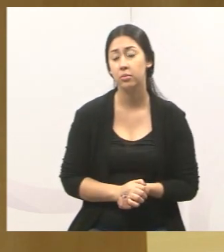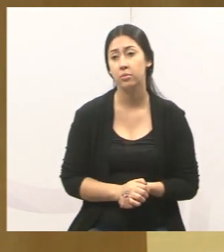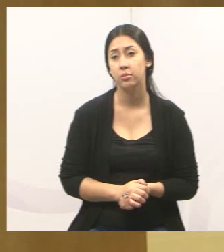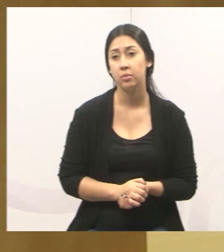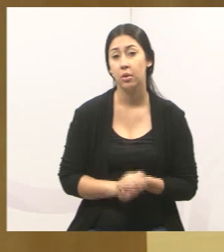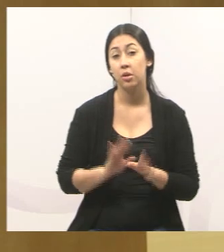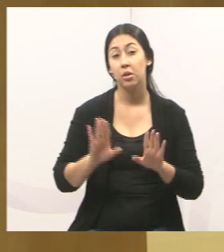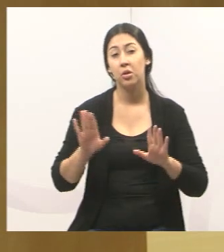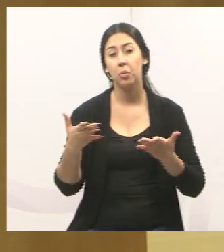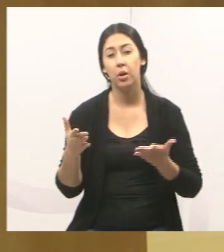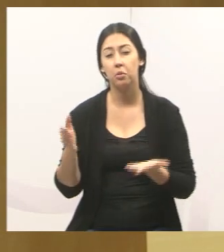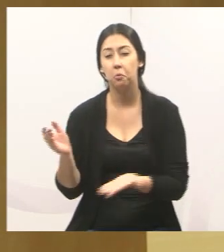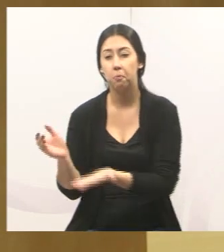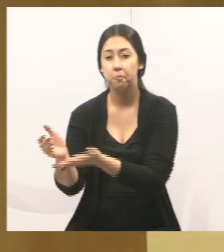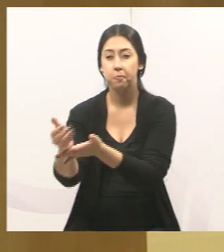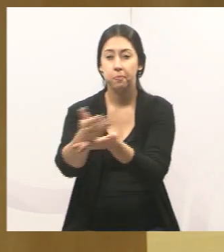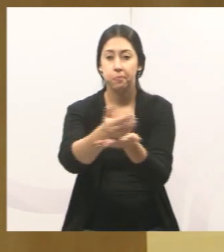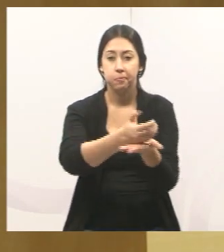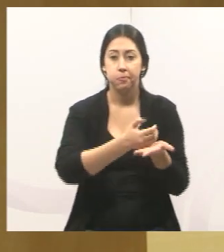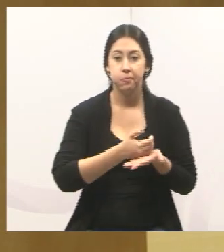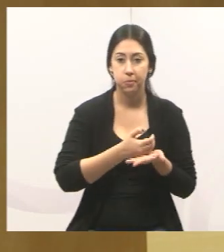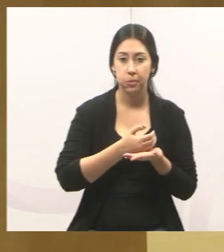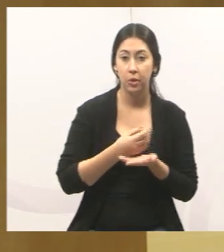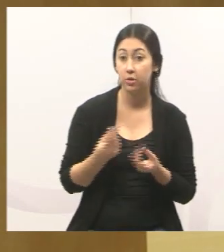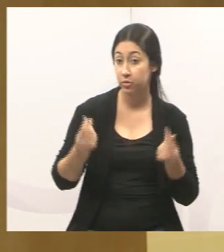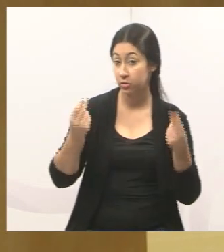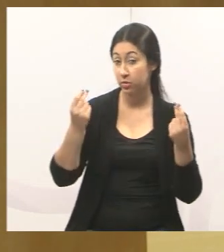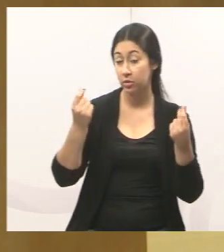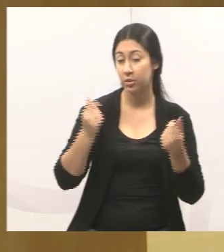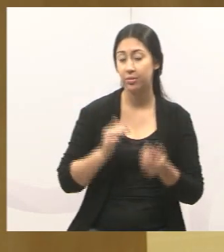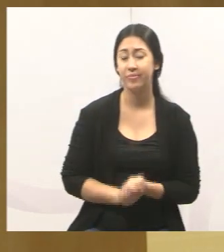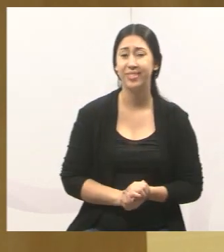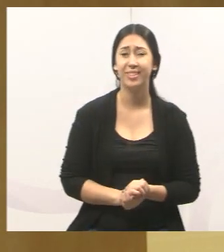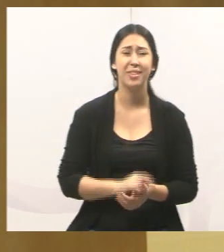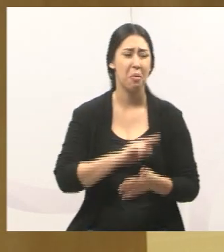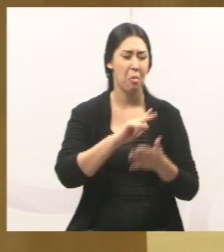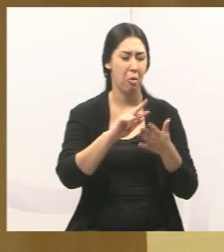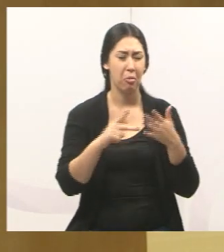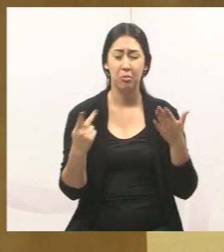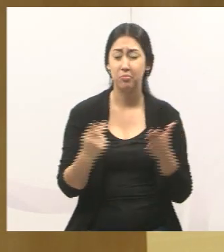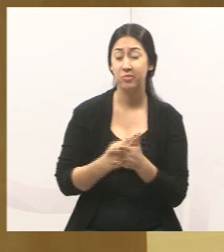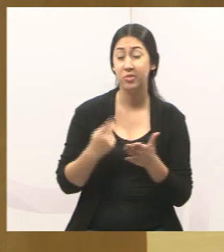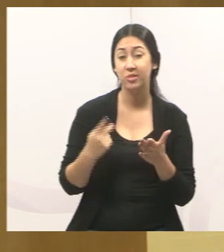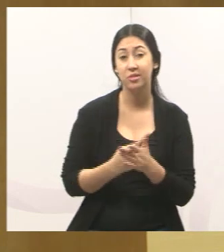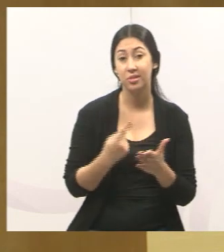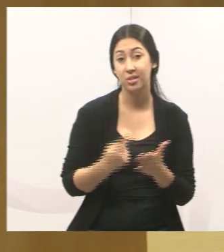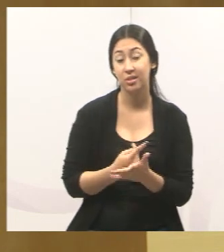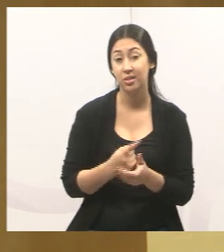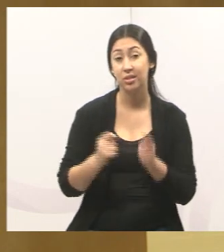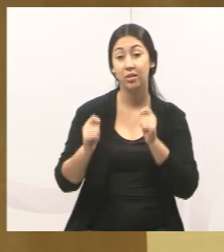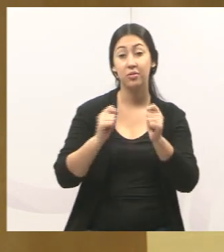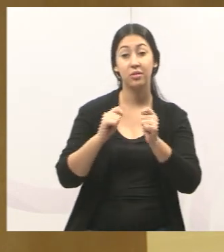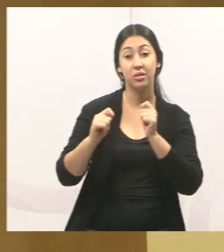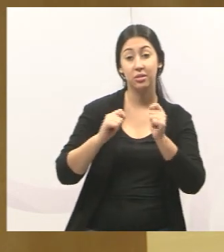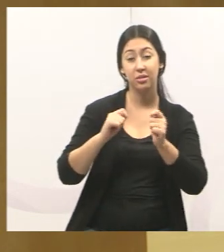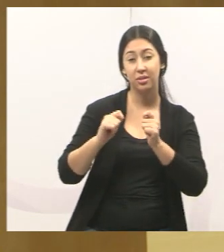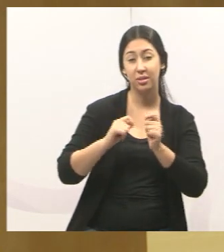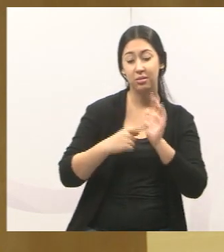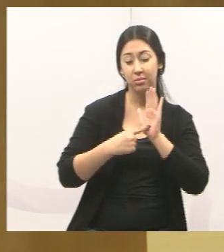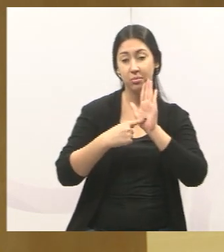a receita. Então, houve muitas falhas na questão financeira, apontada aqui